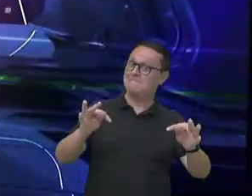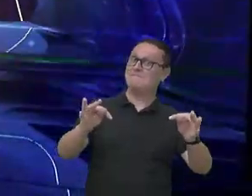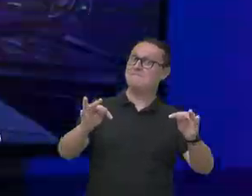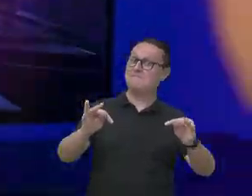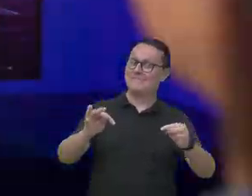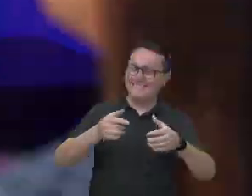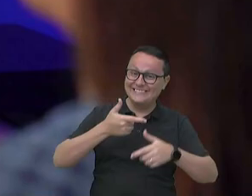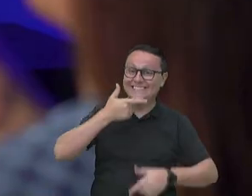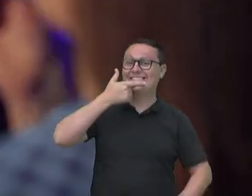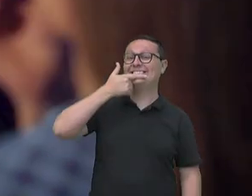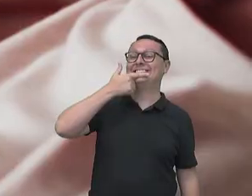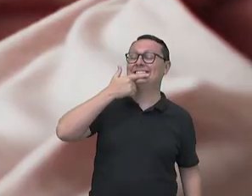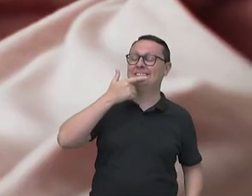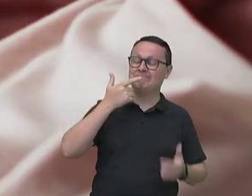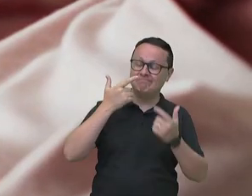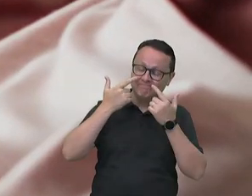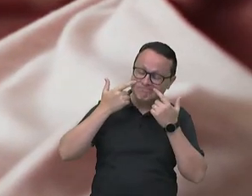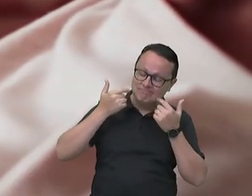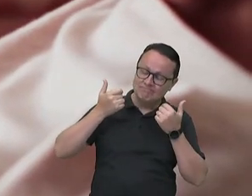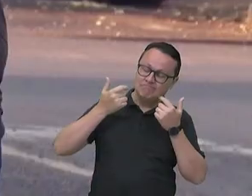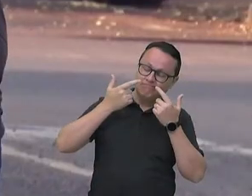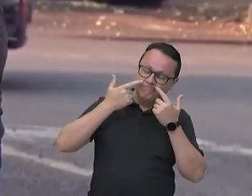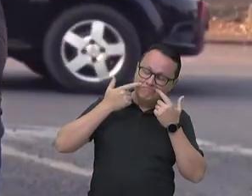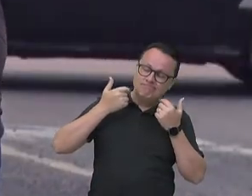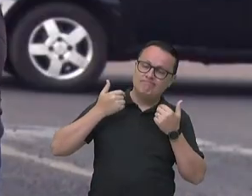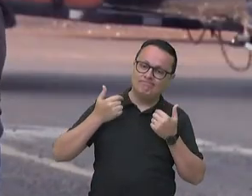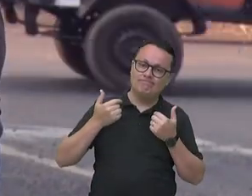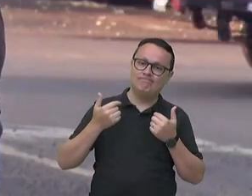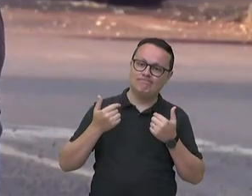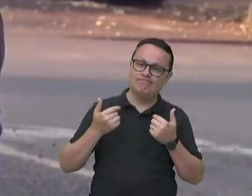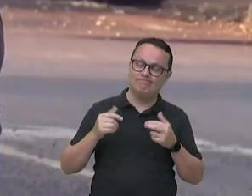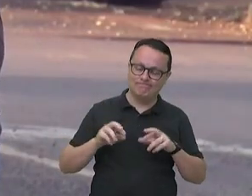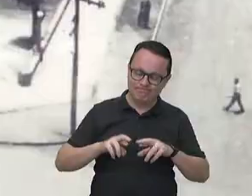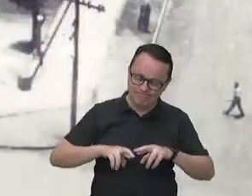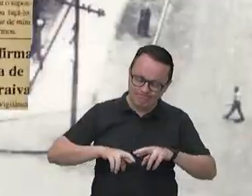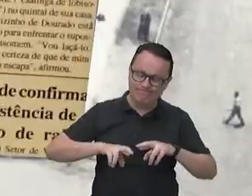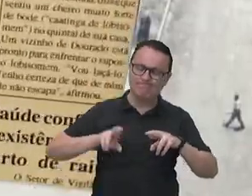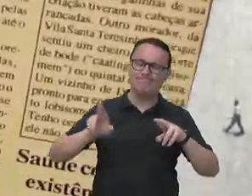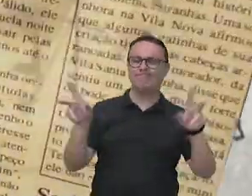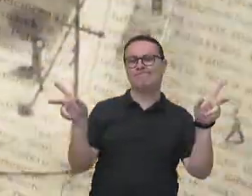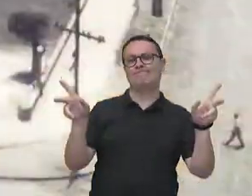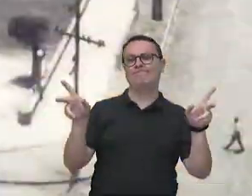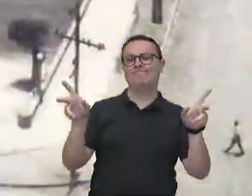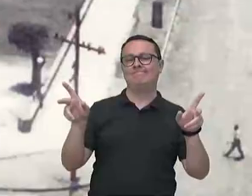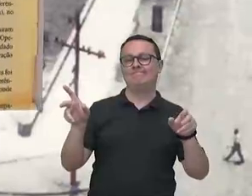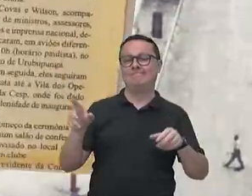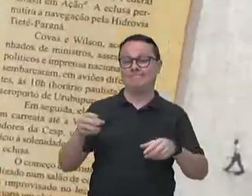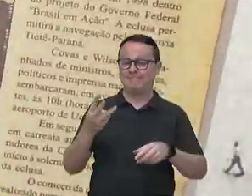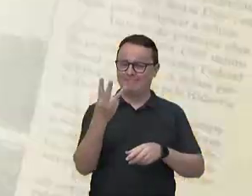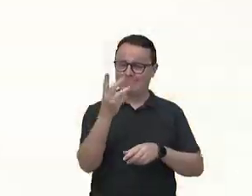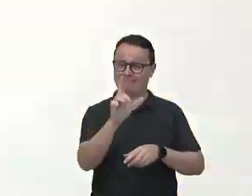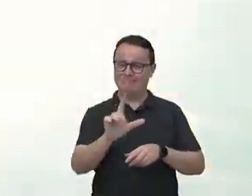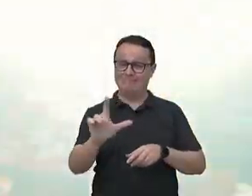atualizou. A gente inovou, sorriu e chorou. Muita coisa mudou.